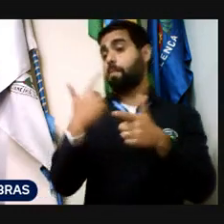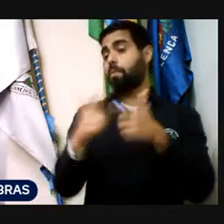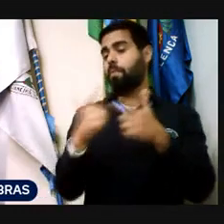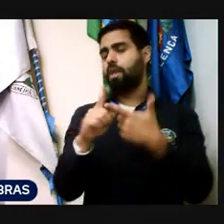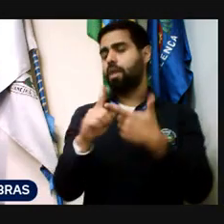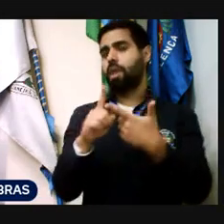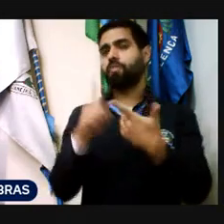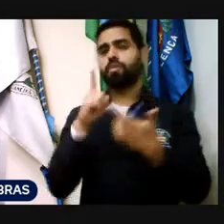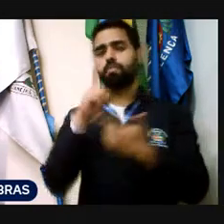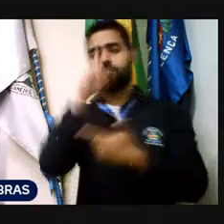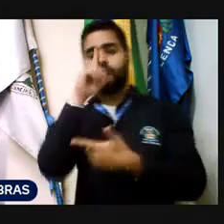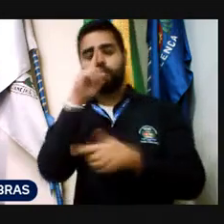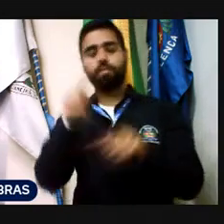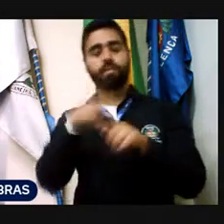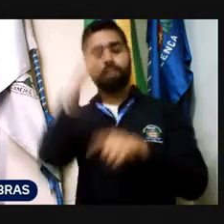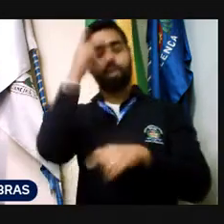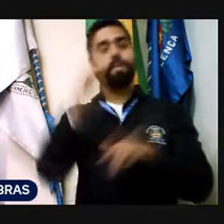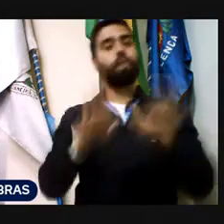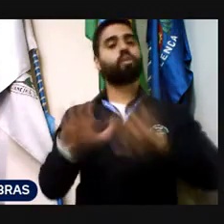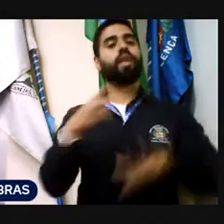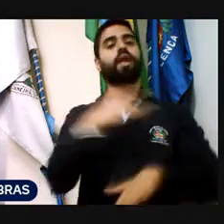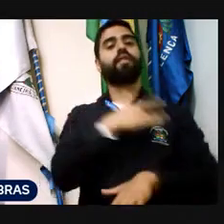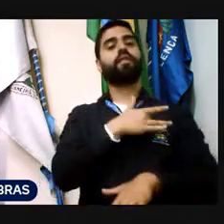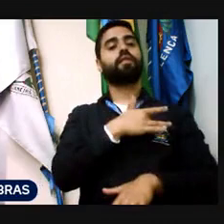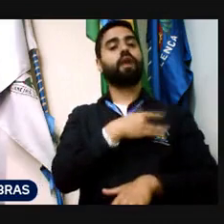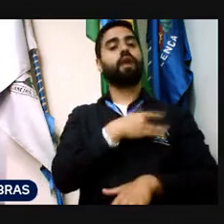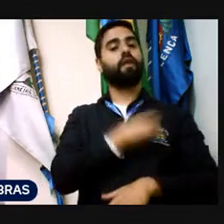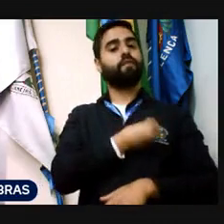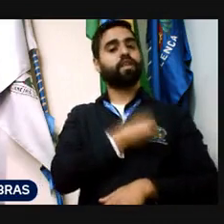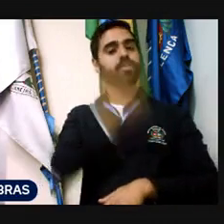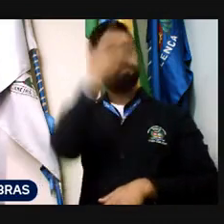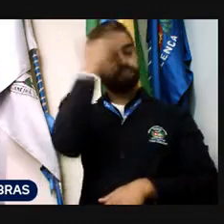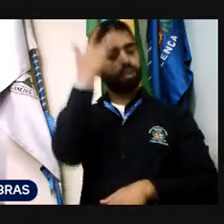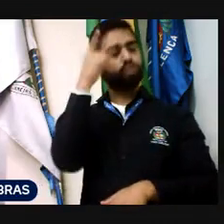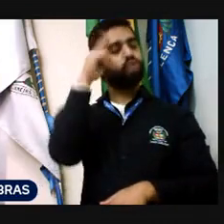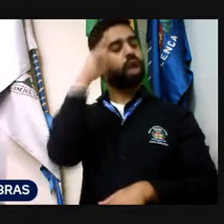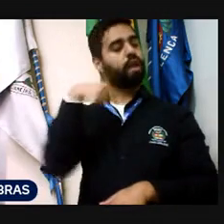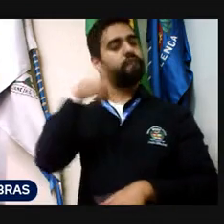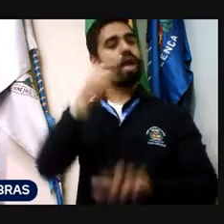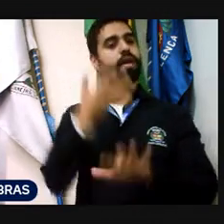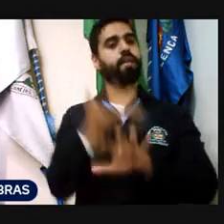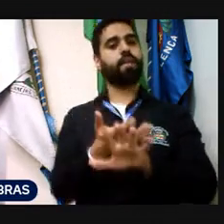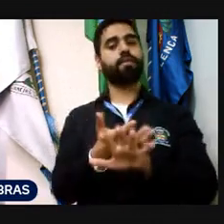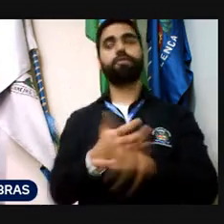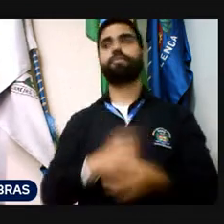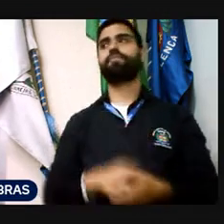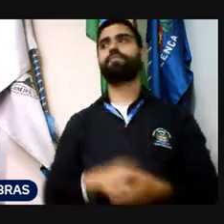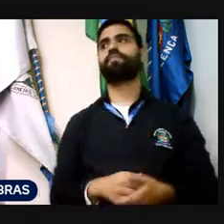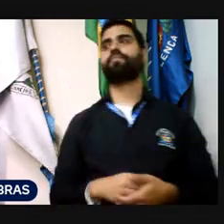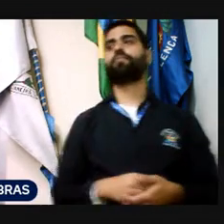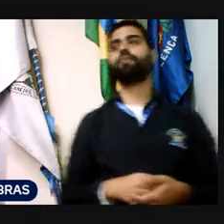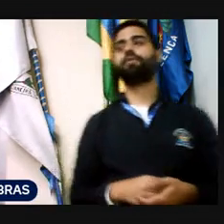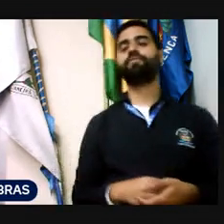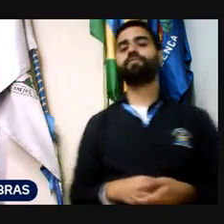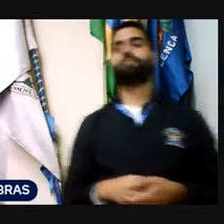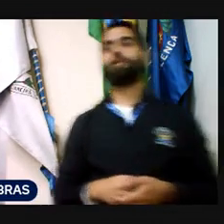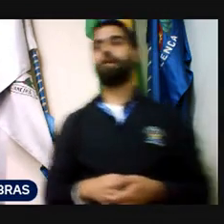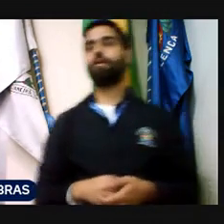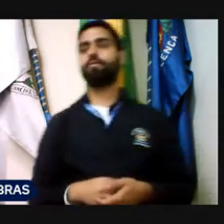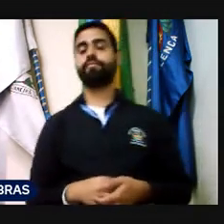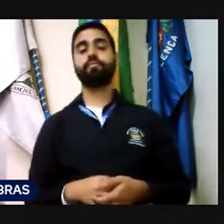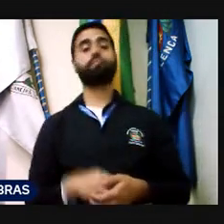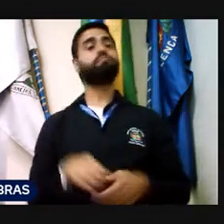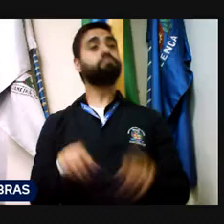de preservar a vida de todos os munícipes que frequentam a praça e transitam ao seu entorno. Solicito que seja verificada